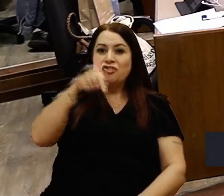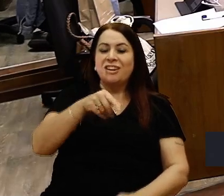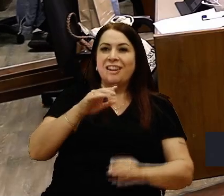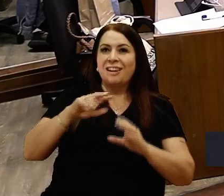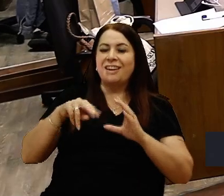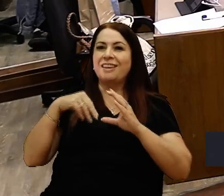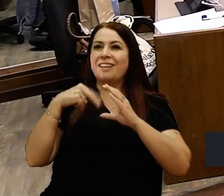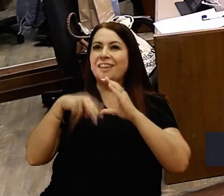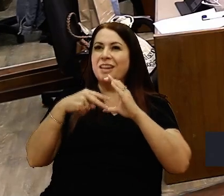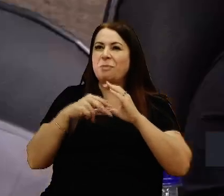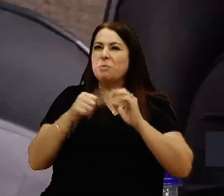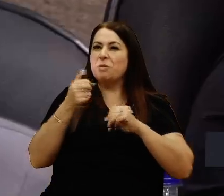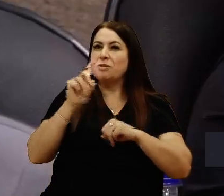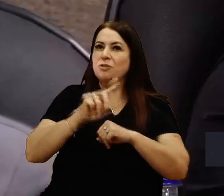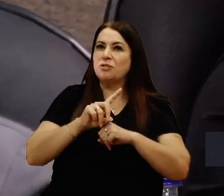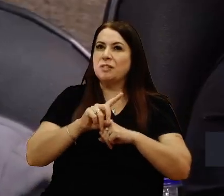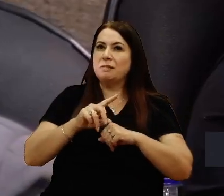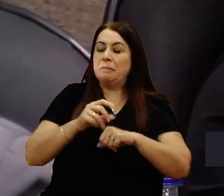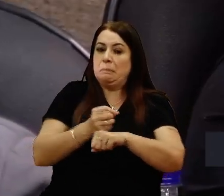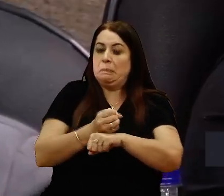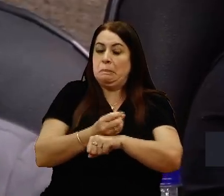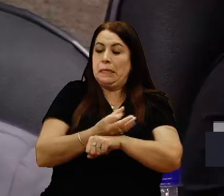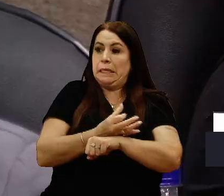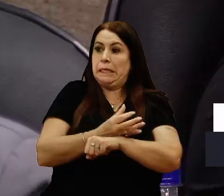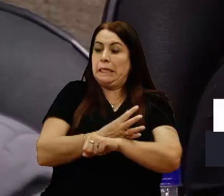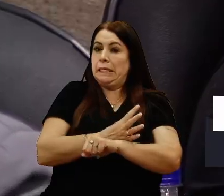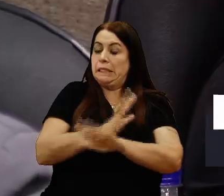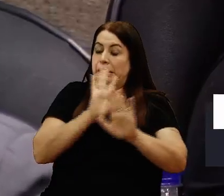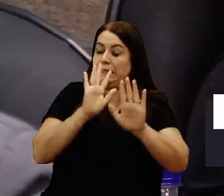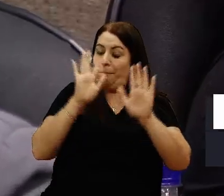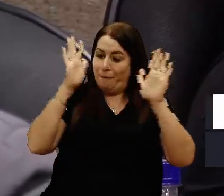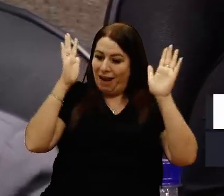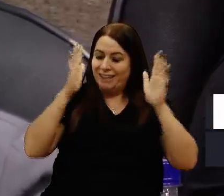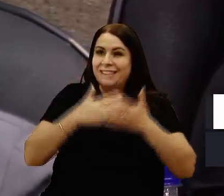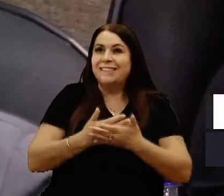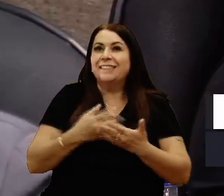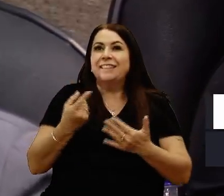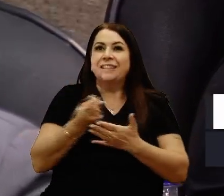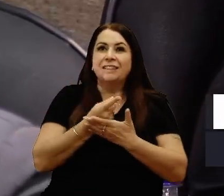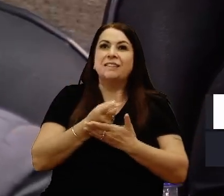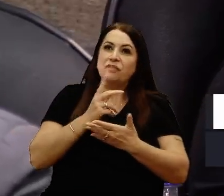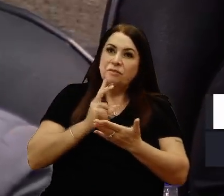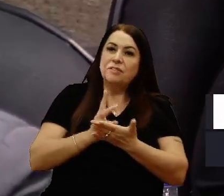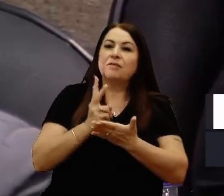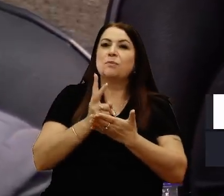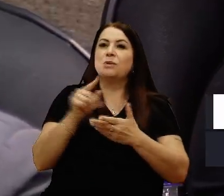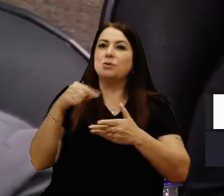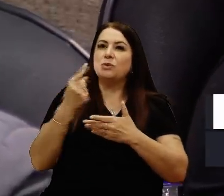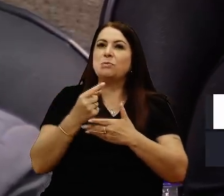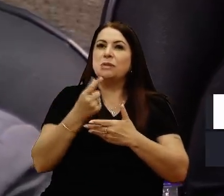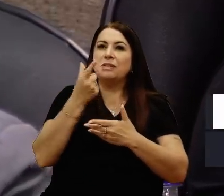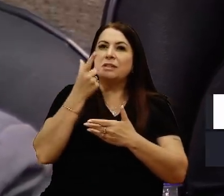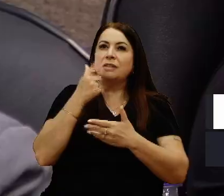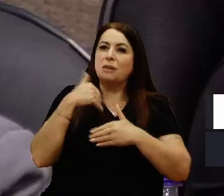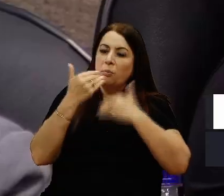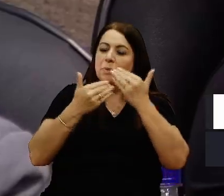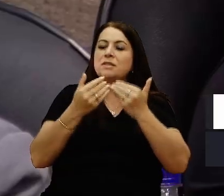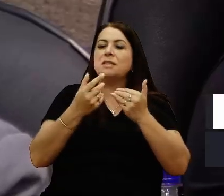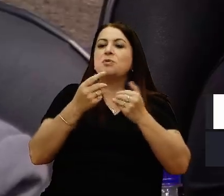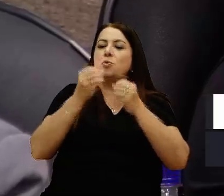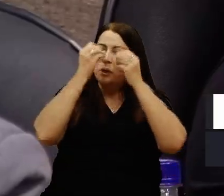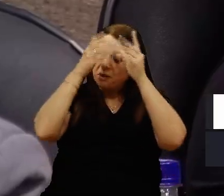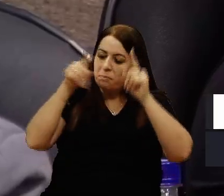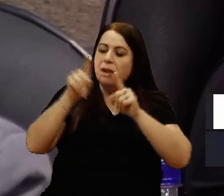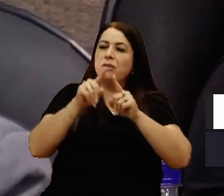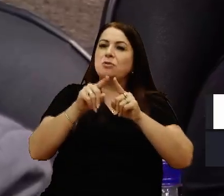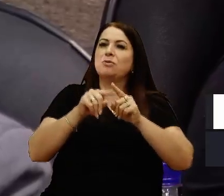nos primeiros dias aqui, me arrepiava o pelo, né, tinha umas barbaridades. Mas estamos ganhando casca, ganhando